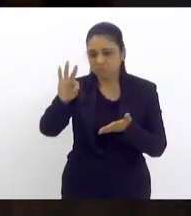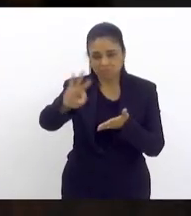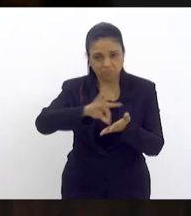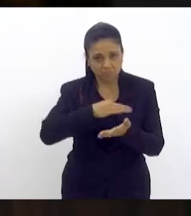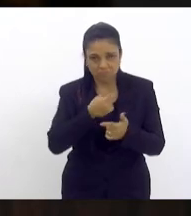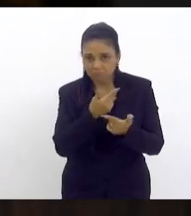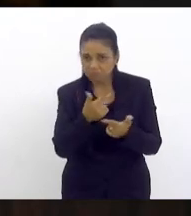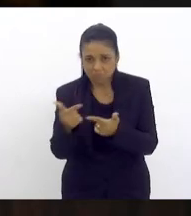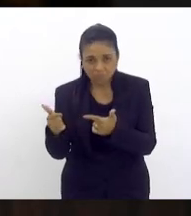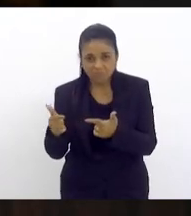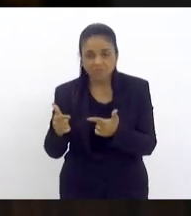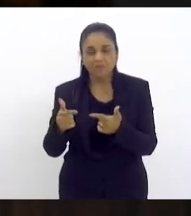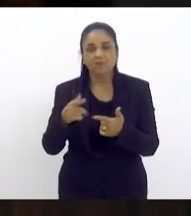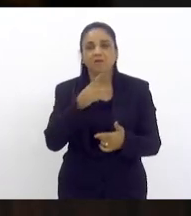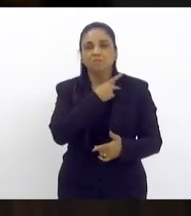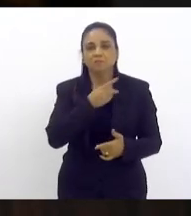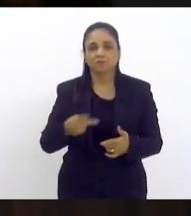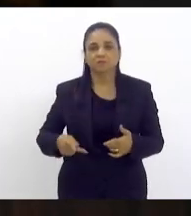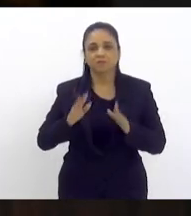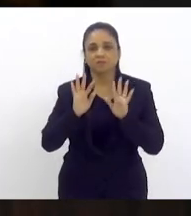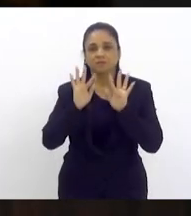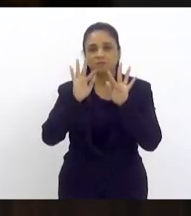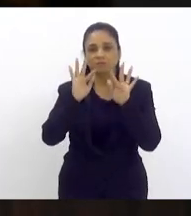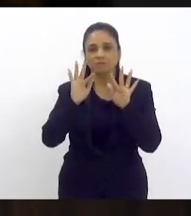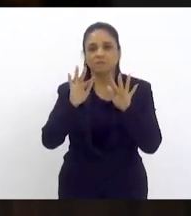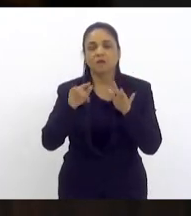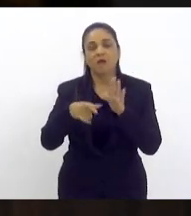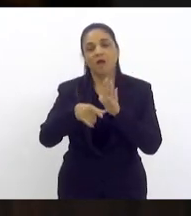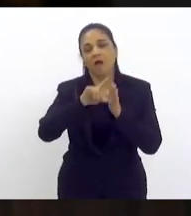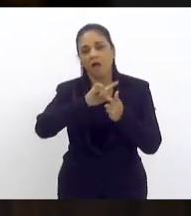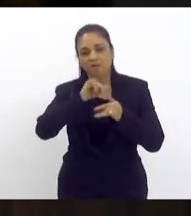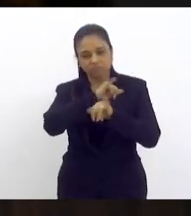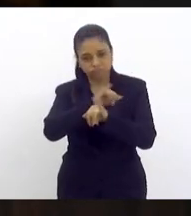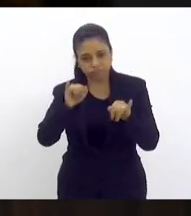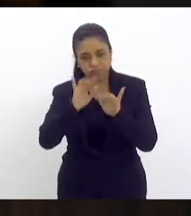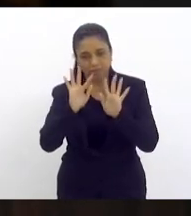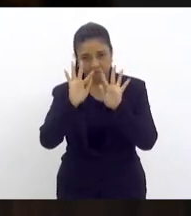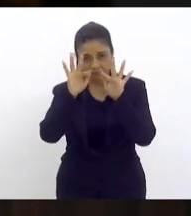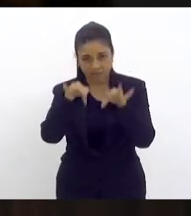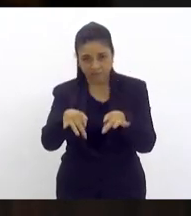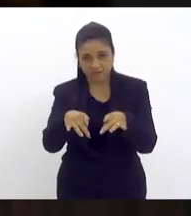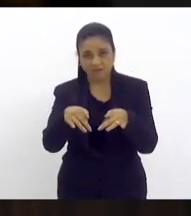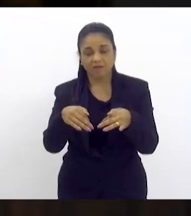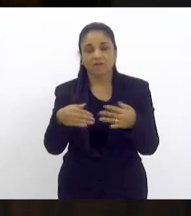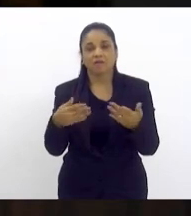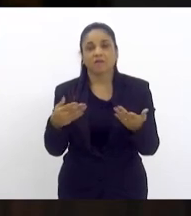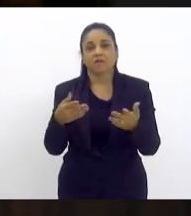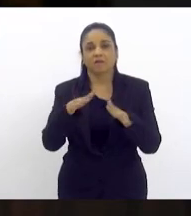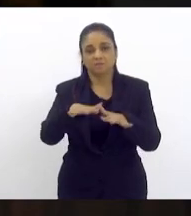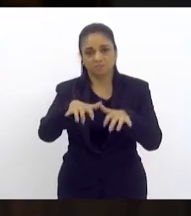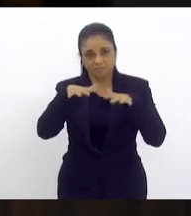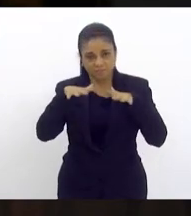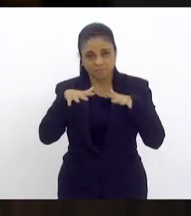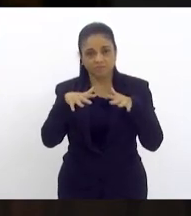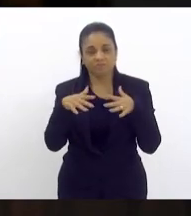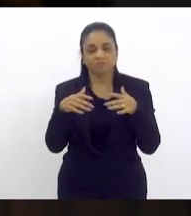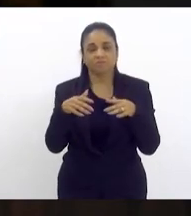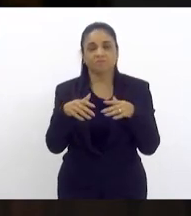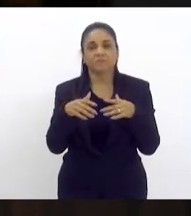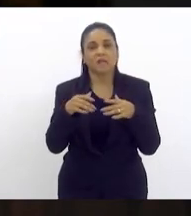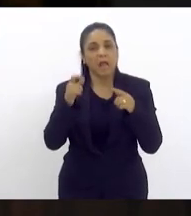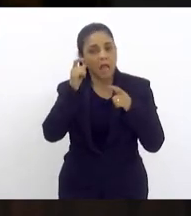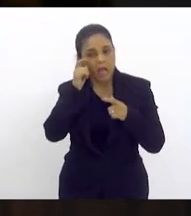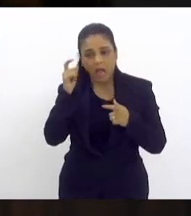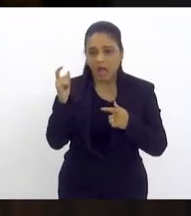escritos à presidência antes mesmo declarar encerrada essa sessão chama atenção mais uma vez